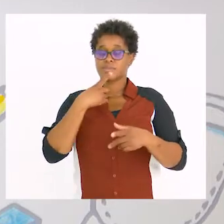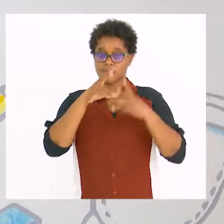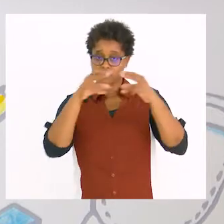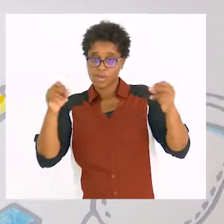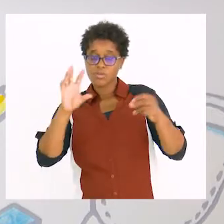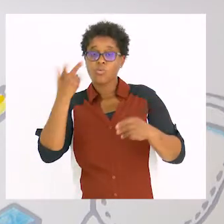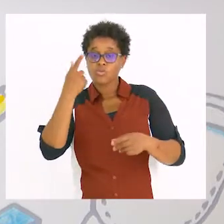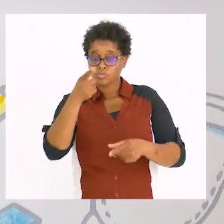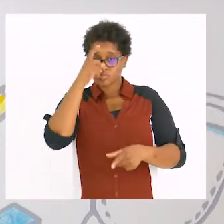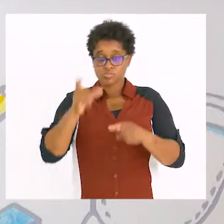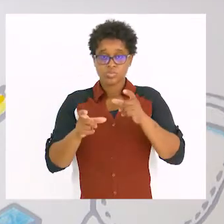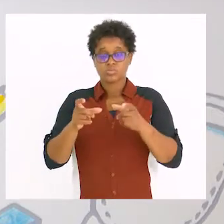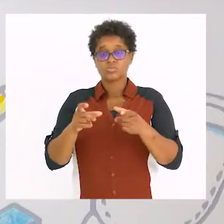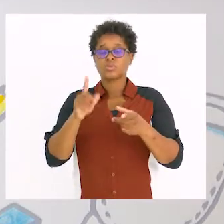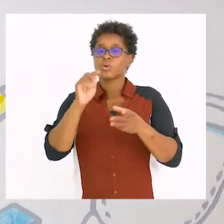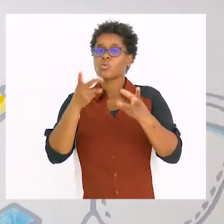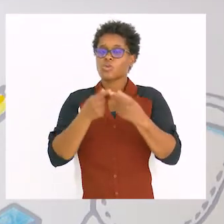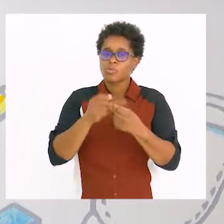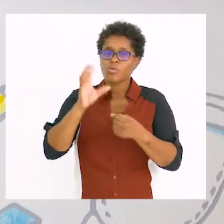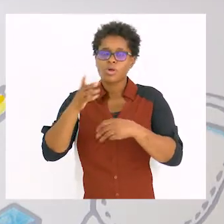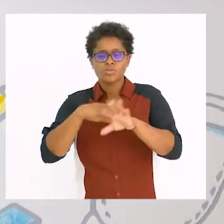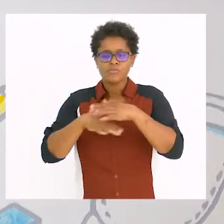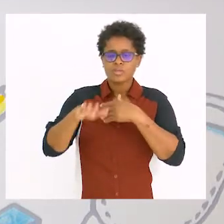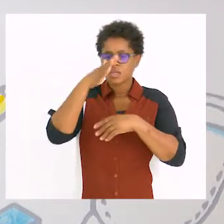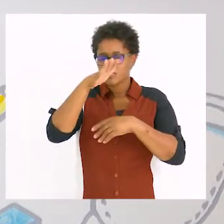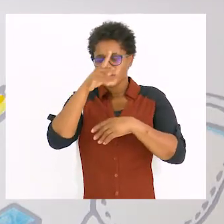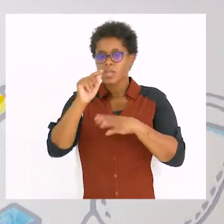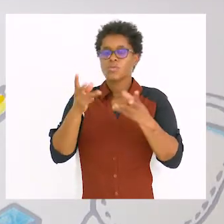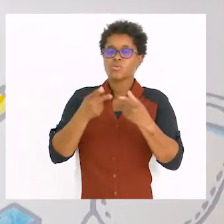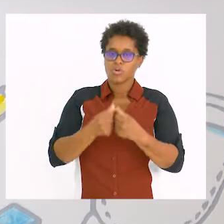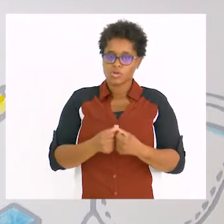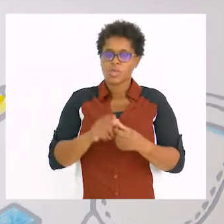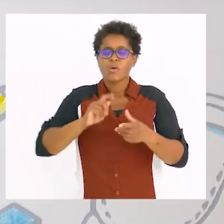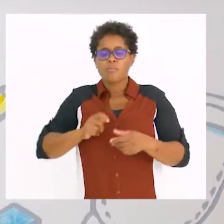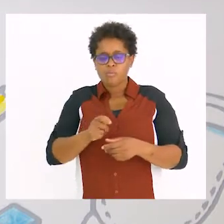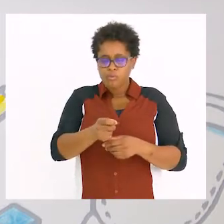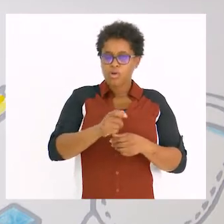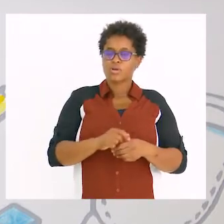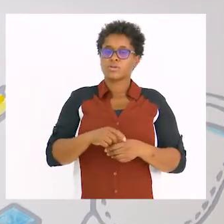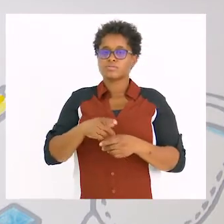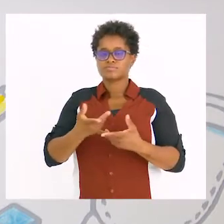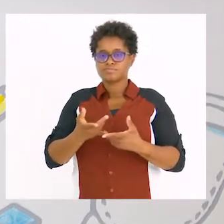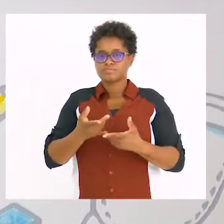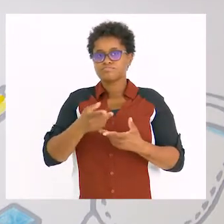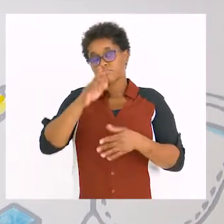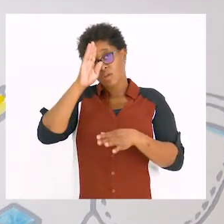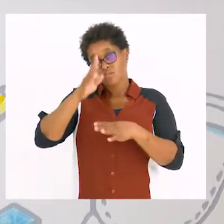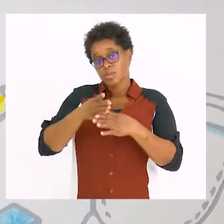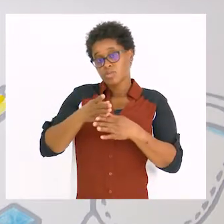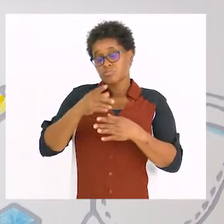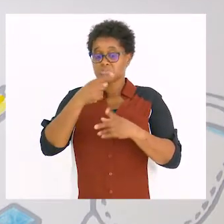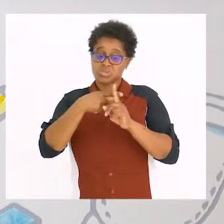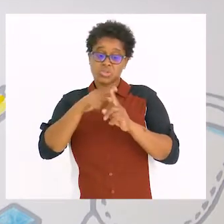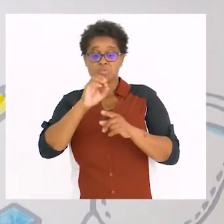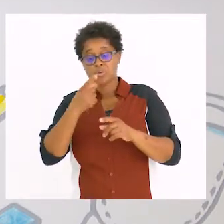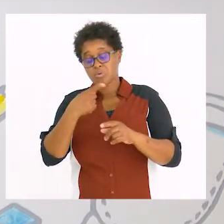exemplo, o produtor ou o consumidor, ao realizar a atividade econômica, provoca efeitos positivos ou